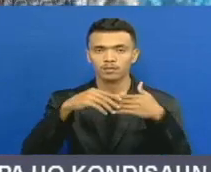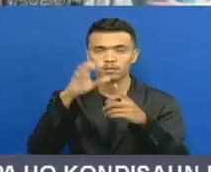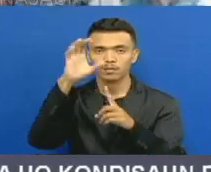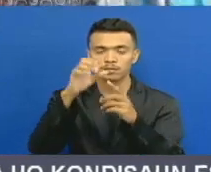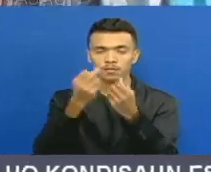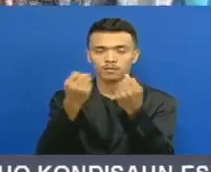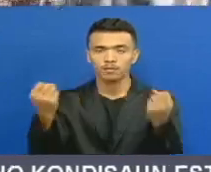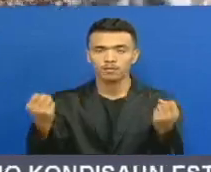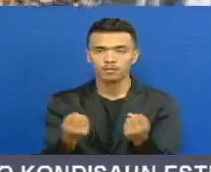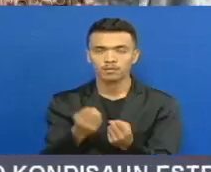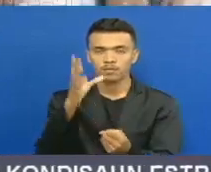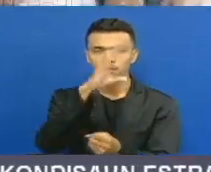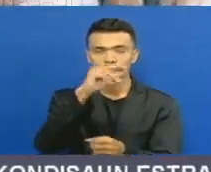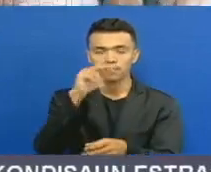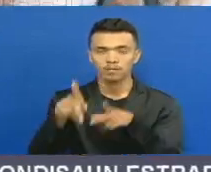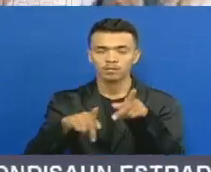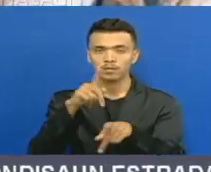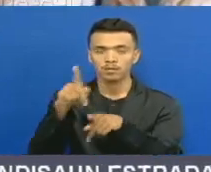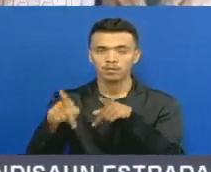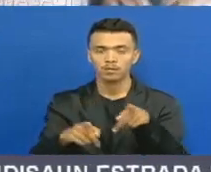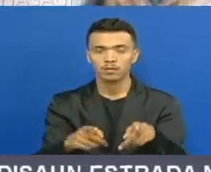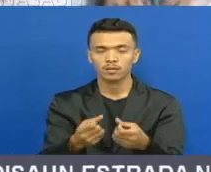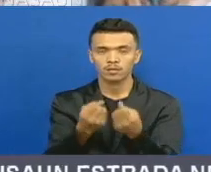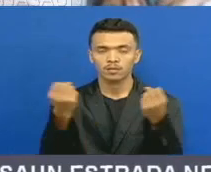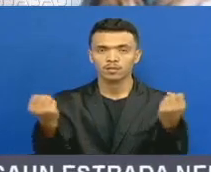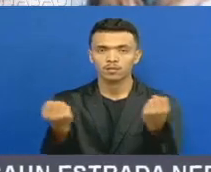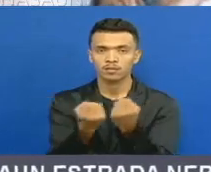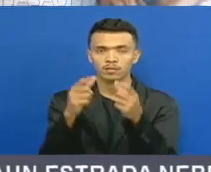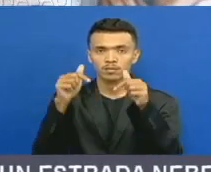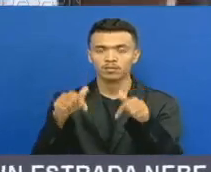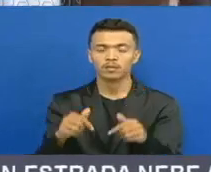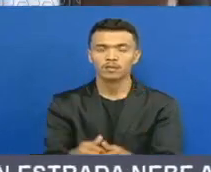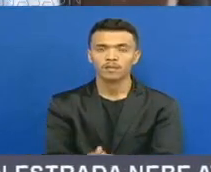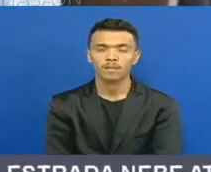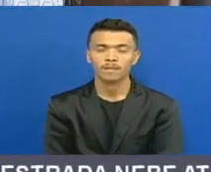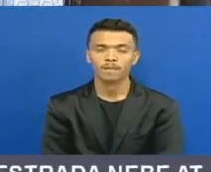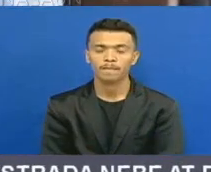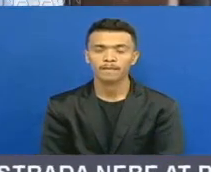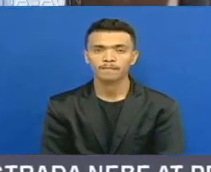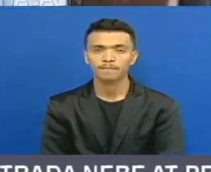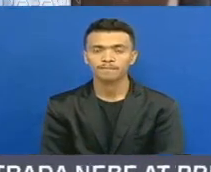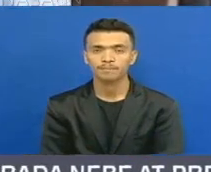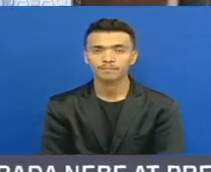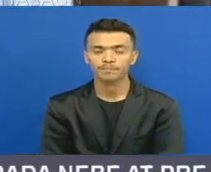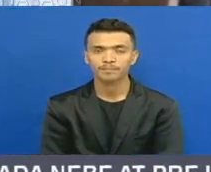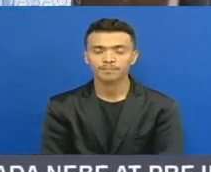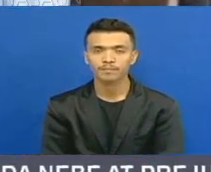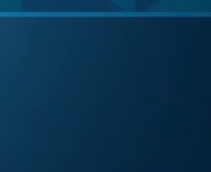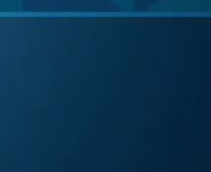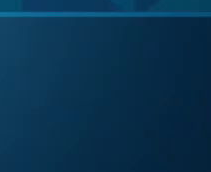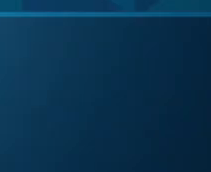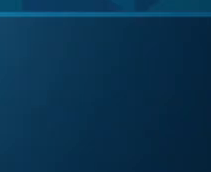Lianain, Nosrani Sira Husi Aldea Roing, Susmera Nodalong, Yesuku Tutuluru. Husi Manufahi, Mariano Martins,